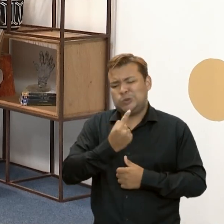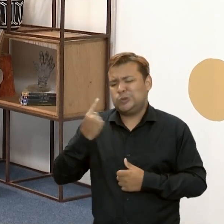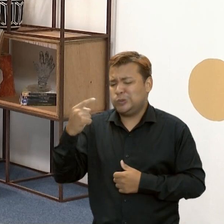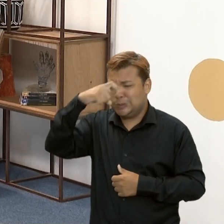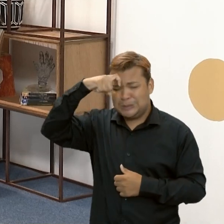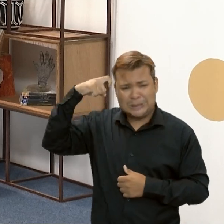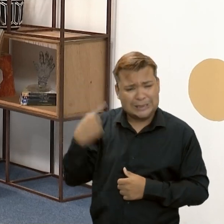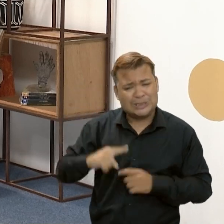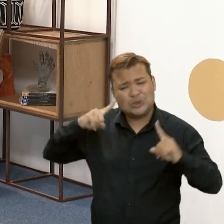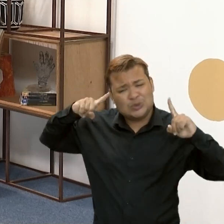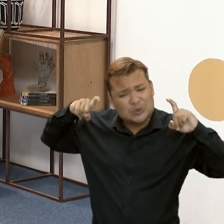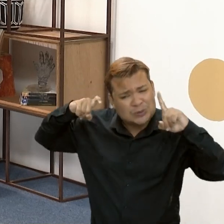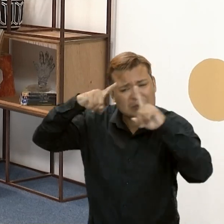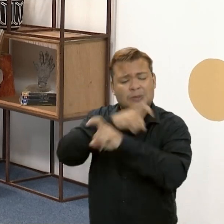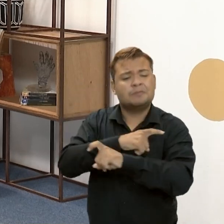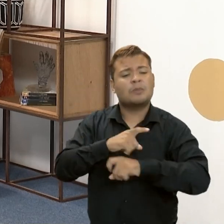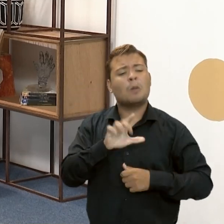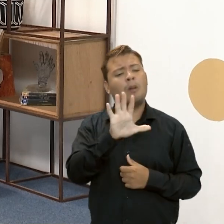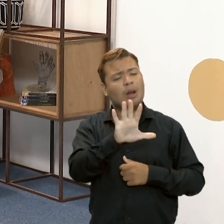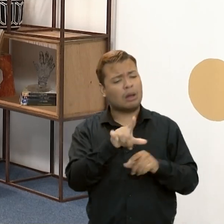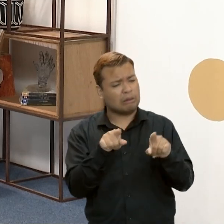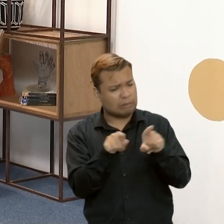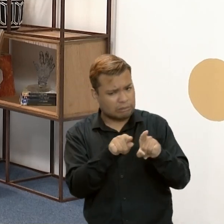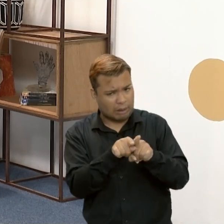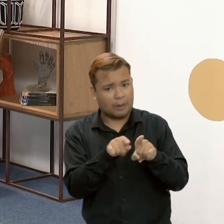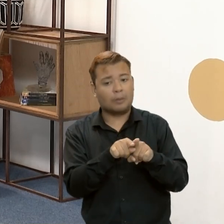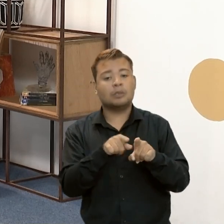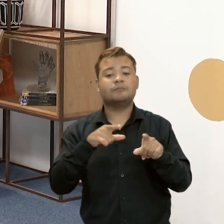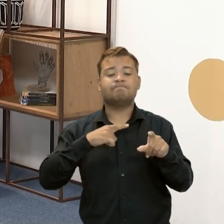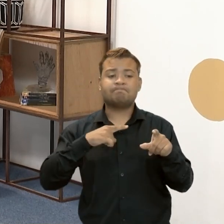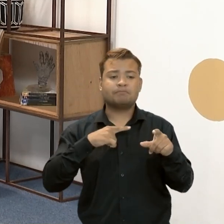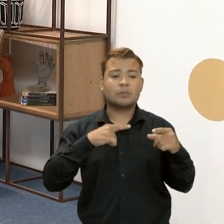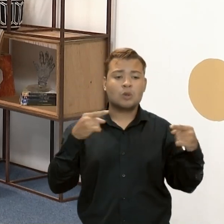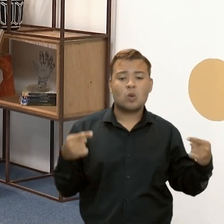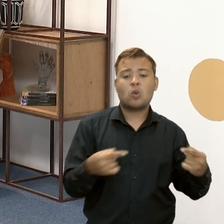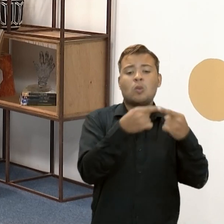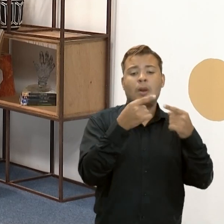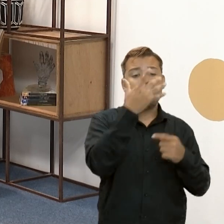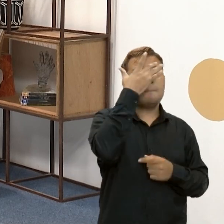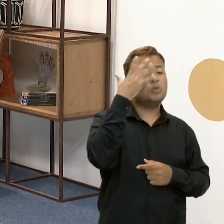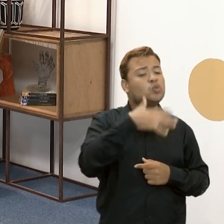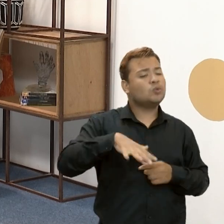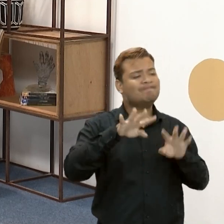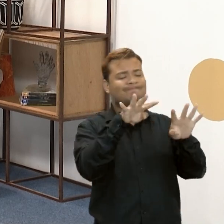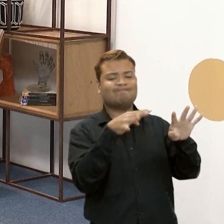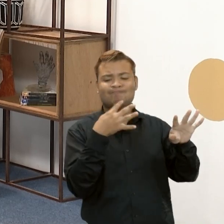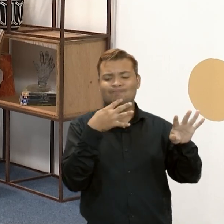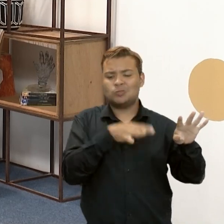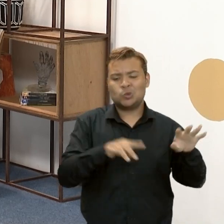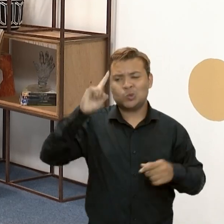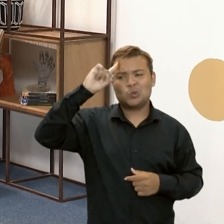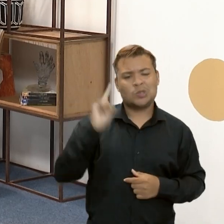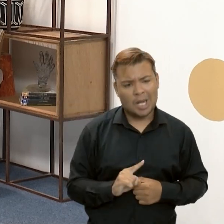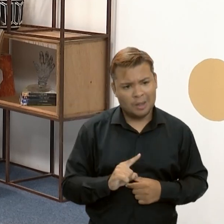vezes interditado, né, para a Leodegária. Isso também se reflete no desconhecimento das pessoas em relação a ela, porque quando a gente fala de